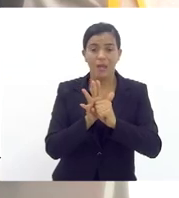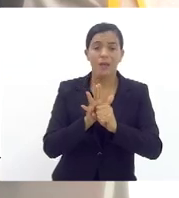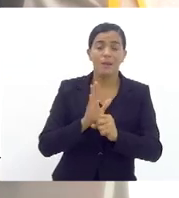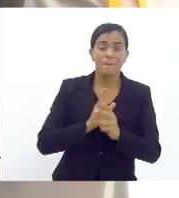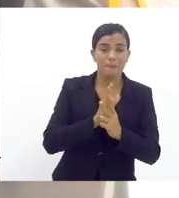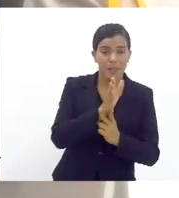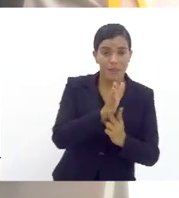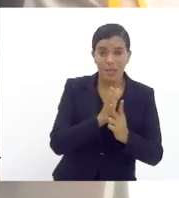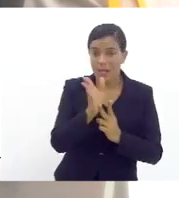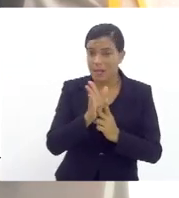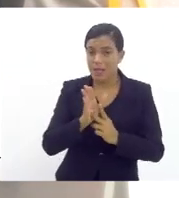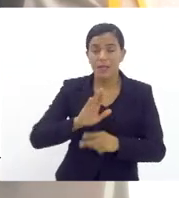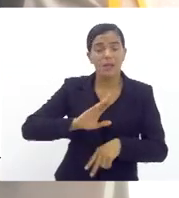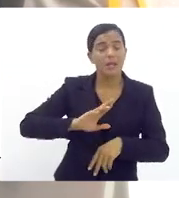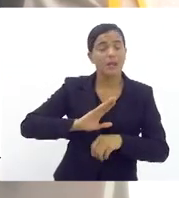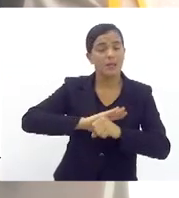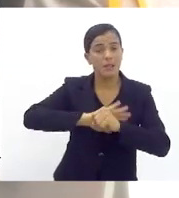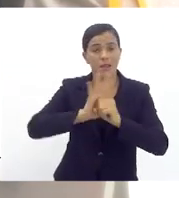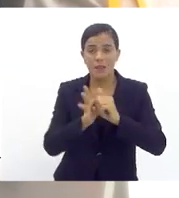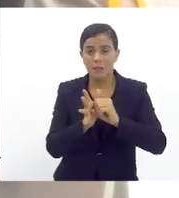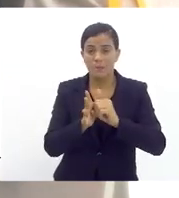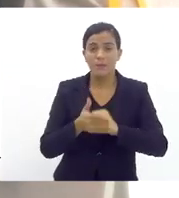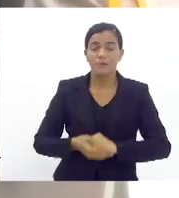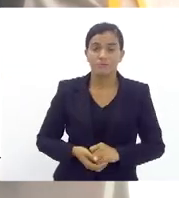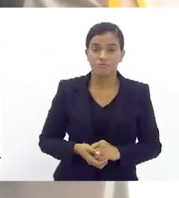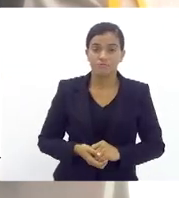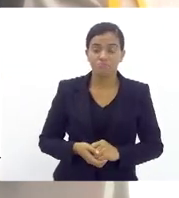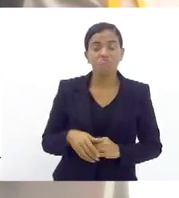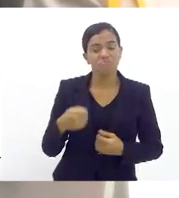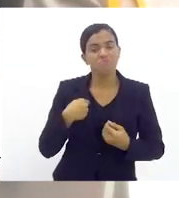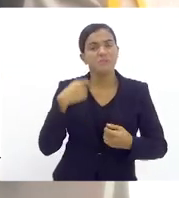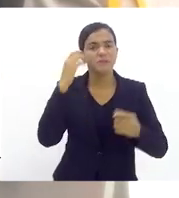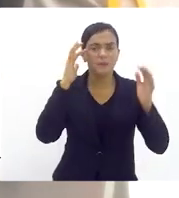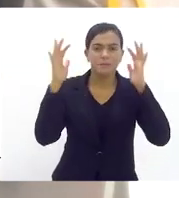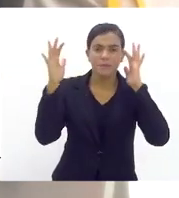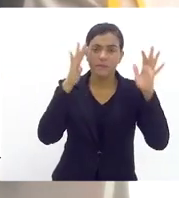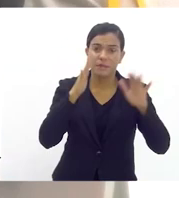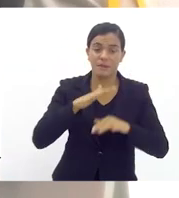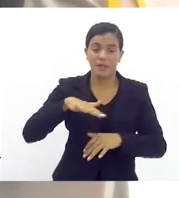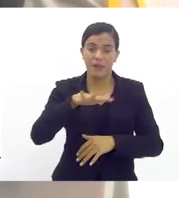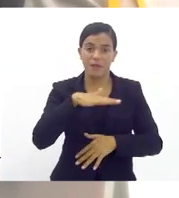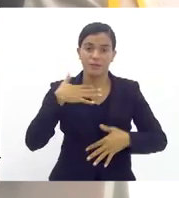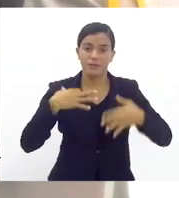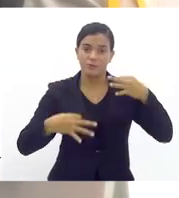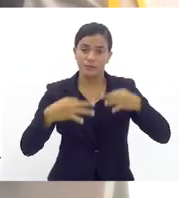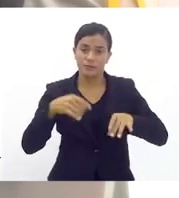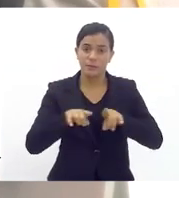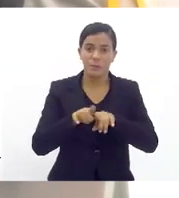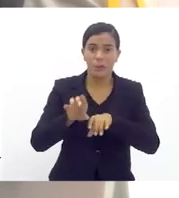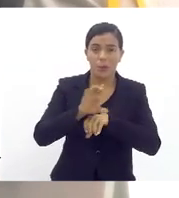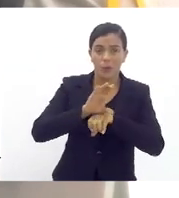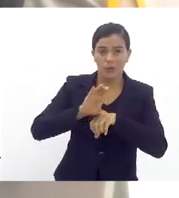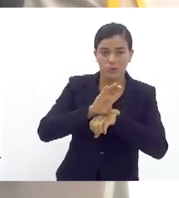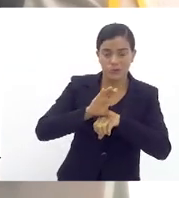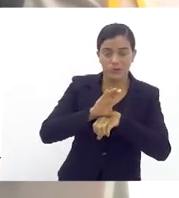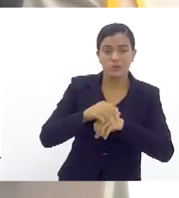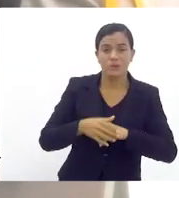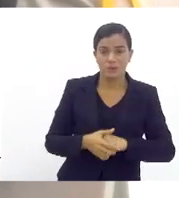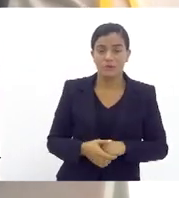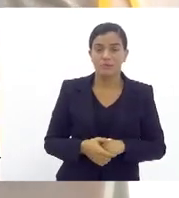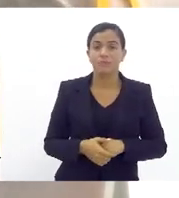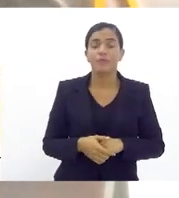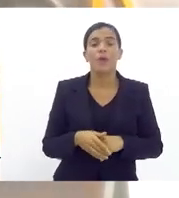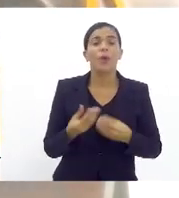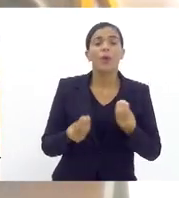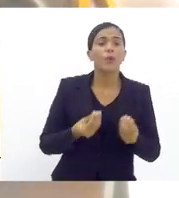Isso é uma pauta que a gente precisa pensar, sobretudo no plano legislativo, no plano constitucional, em